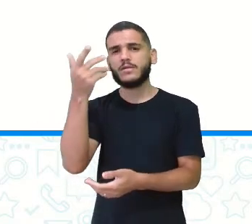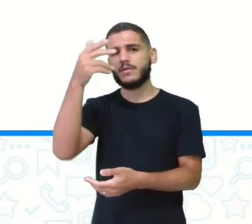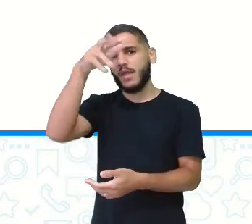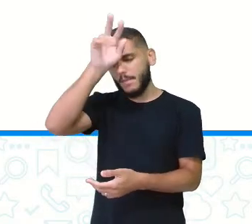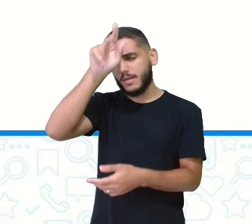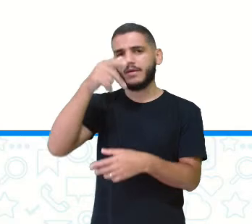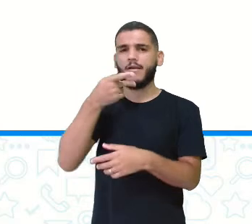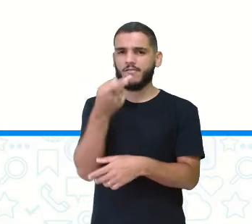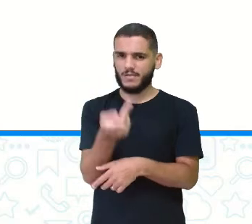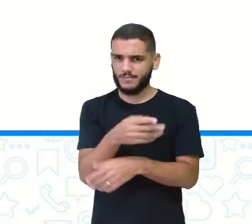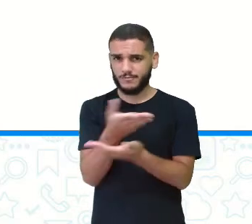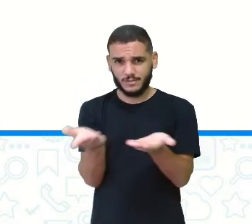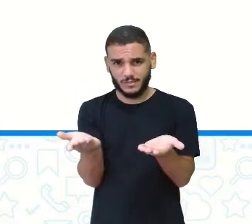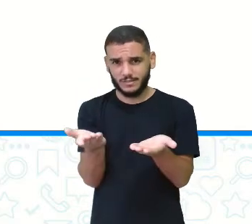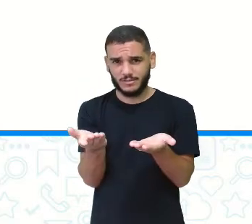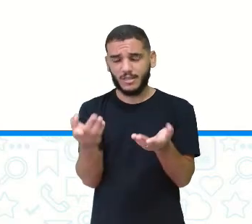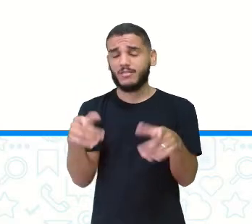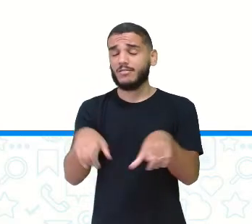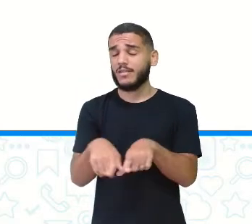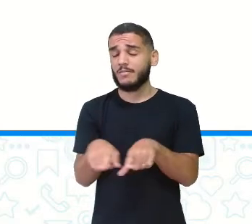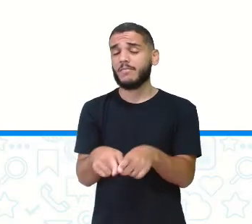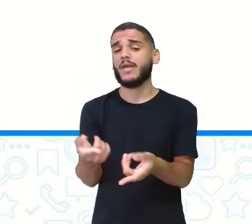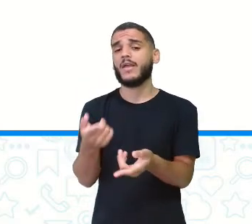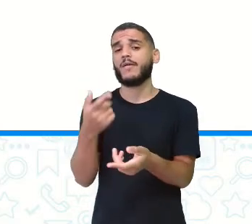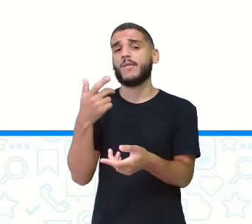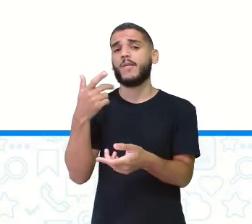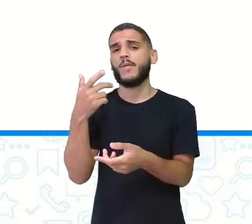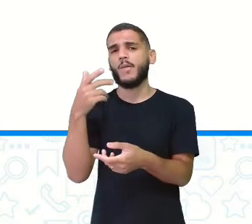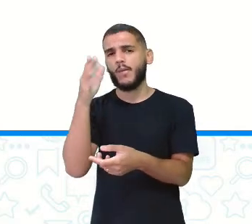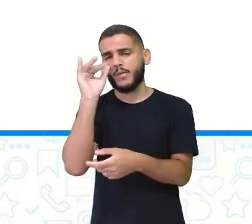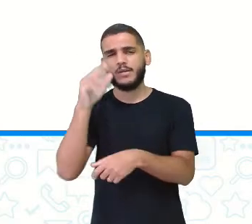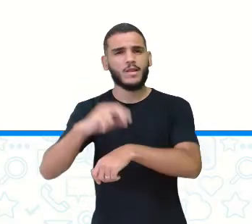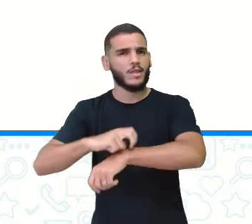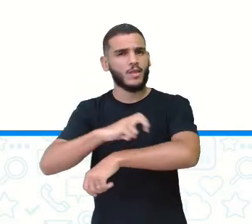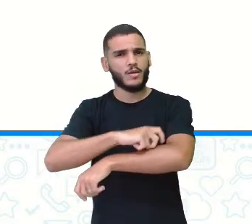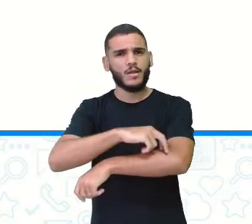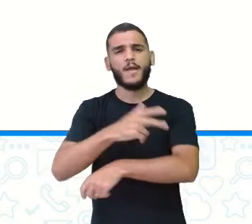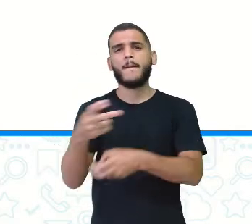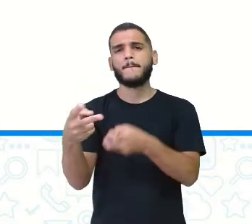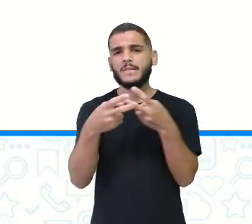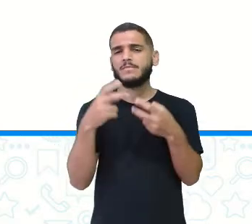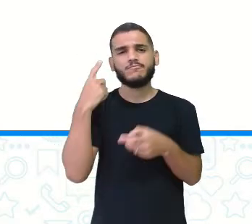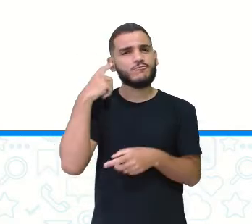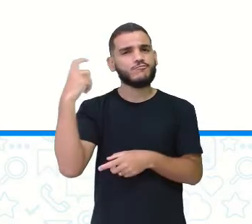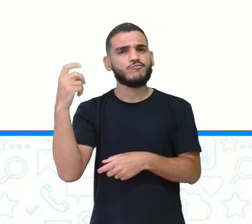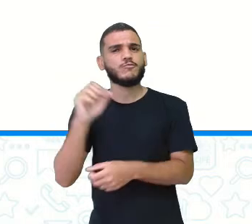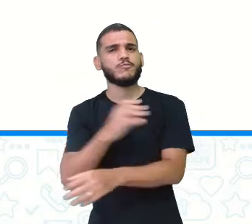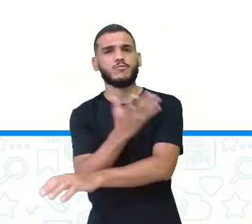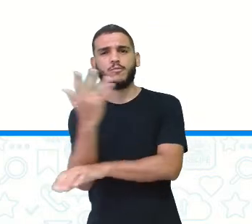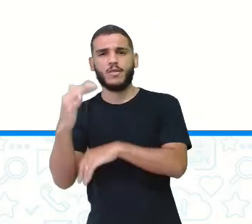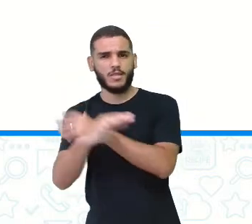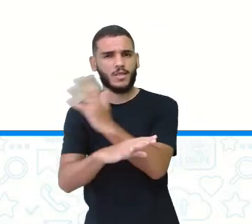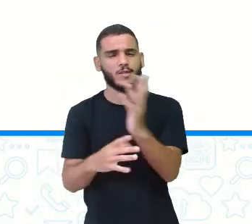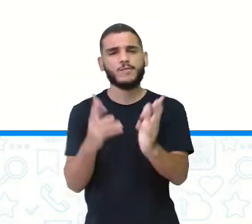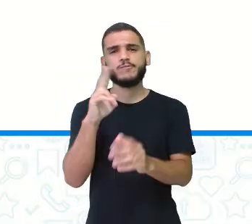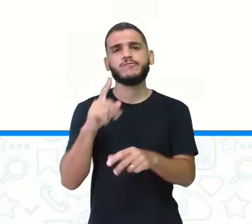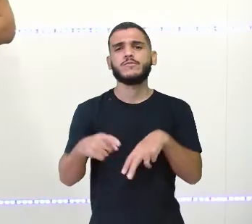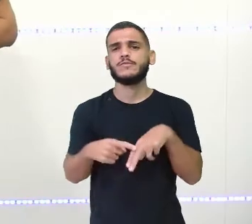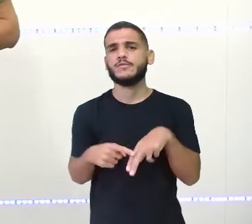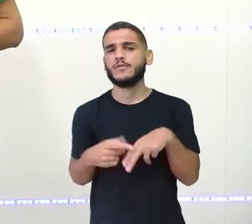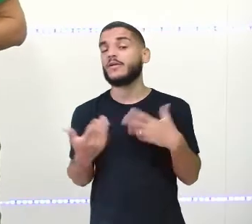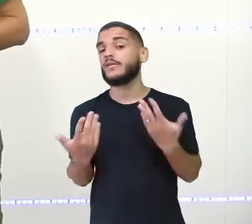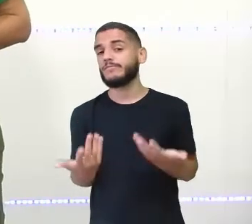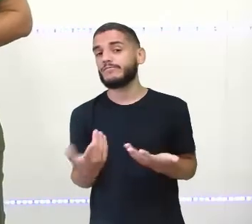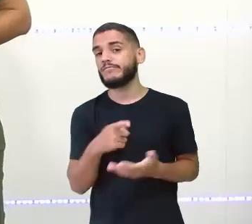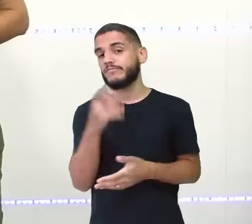baratas que eu contei? E sobre essa curiosidade dos grilos? Deles perceberem o som através dessa articulação que fica